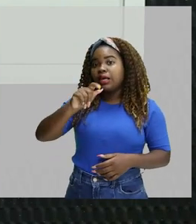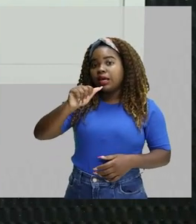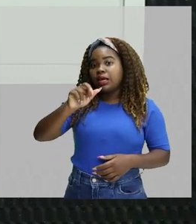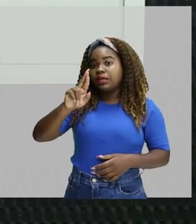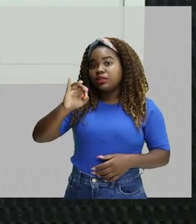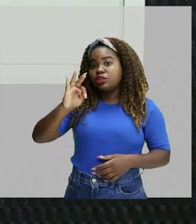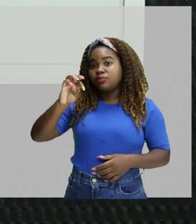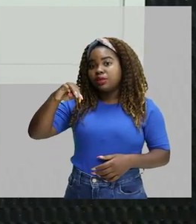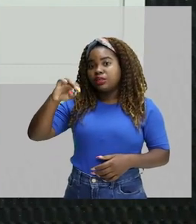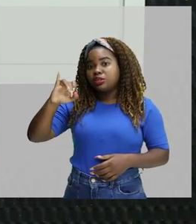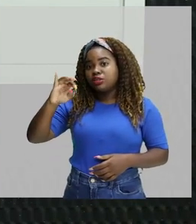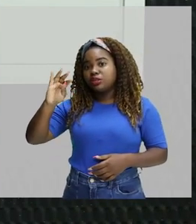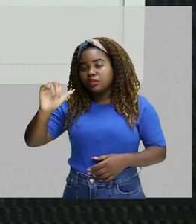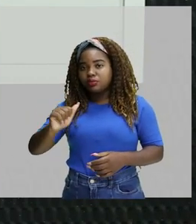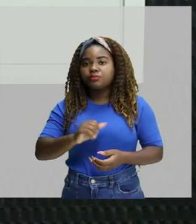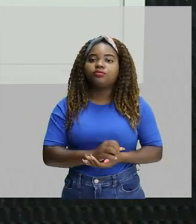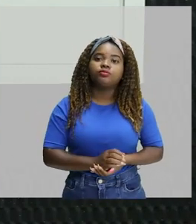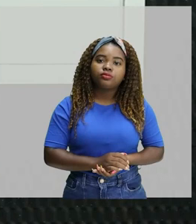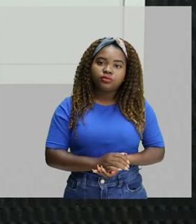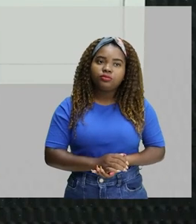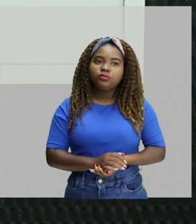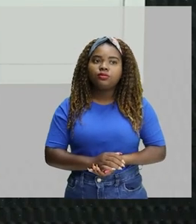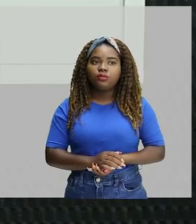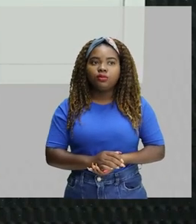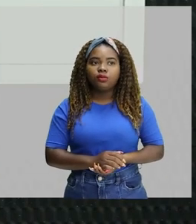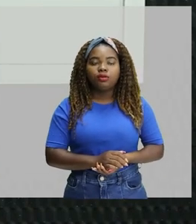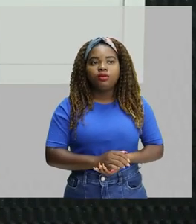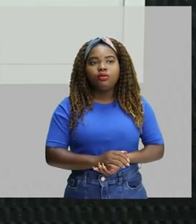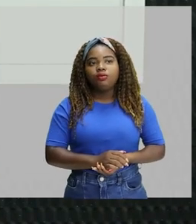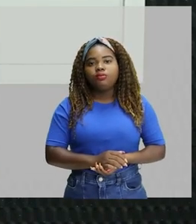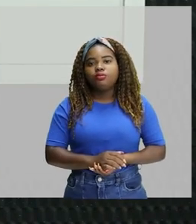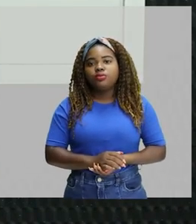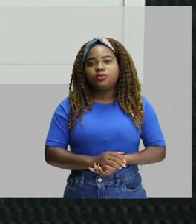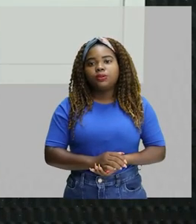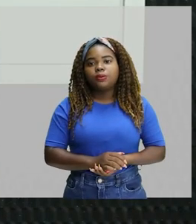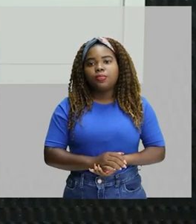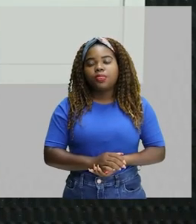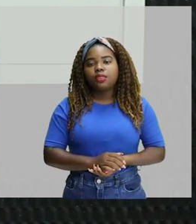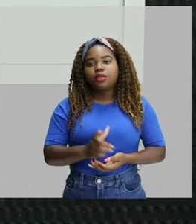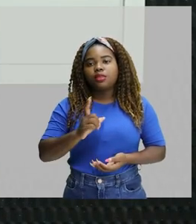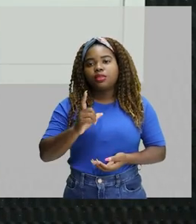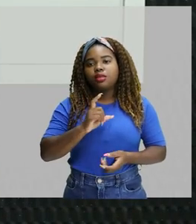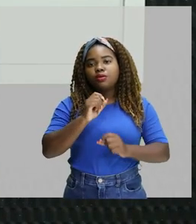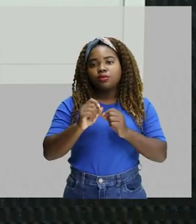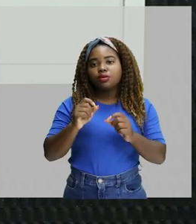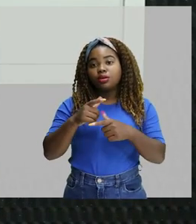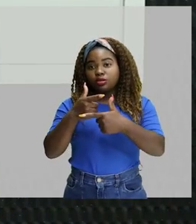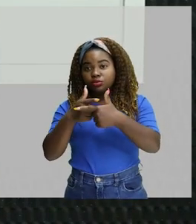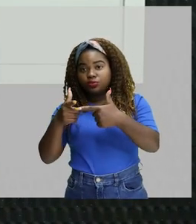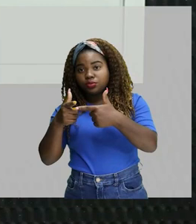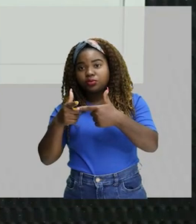fundamental tá armar conta da mesma maneira dividido aqui por x- 2